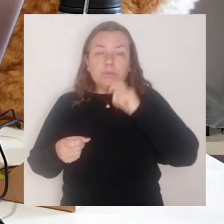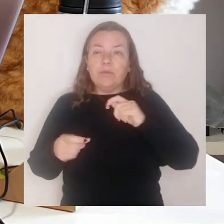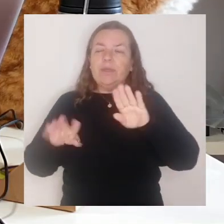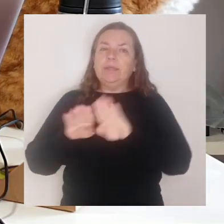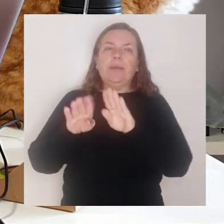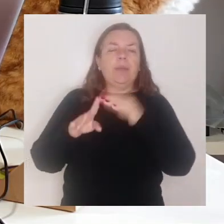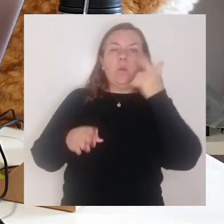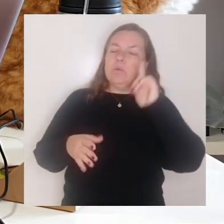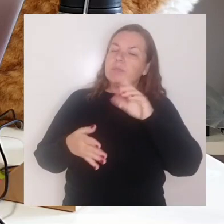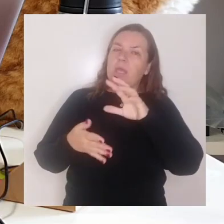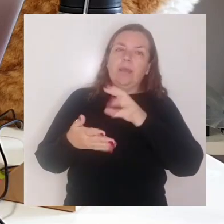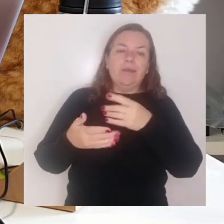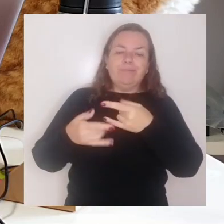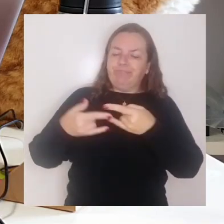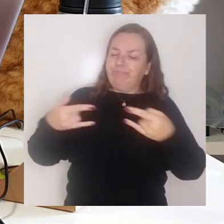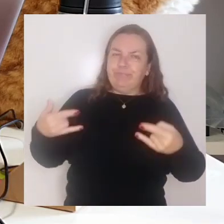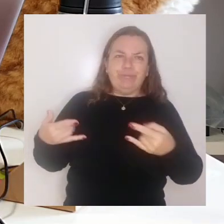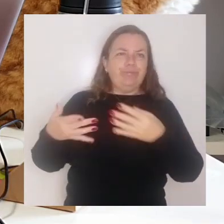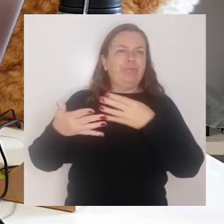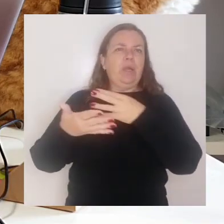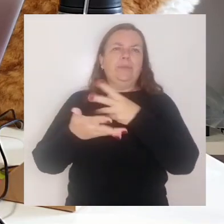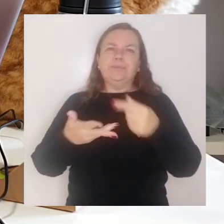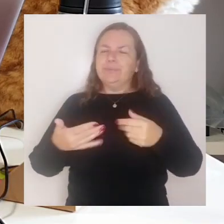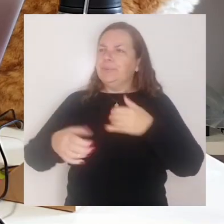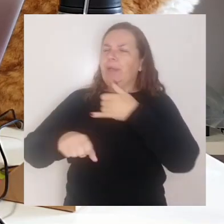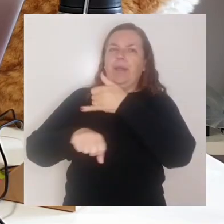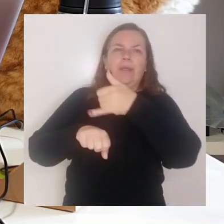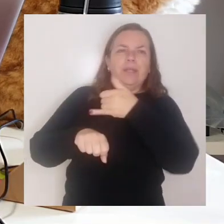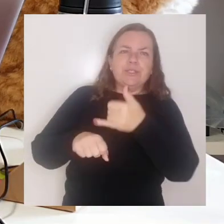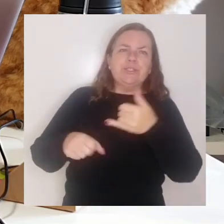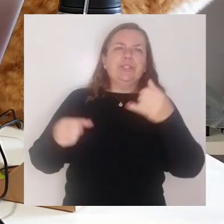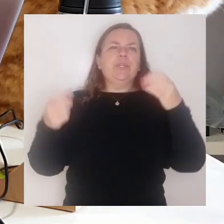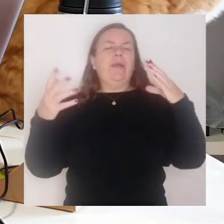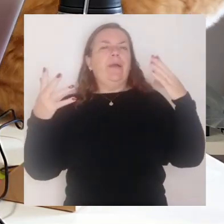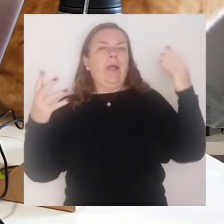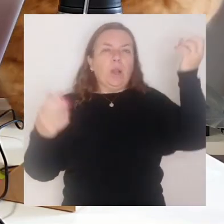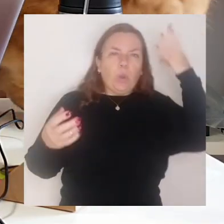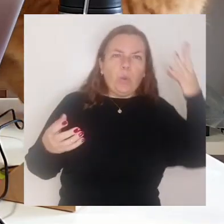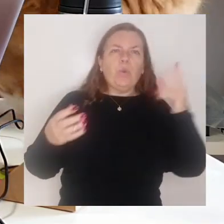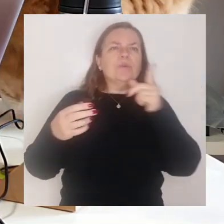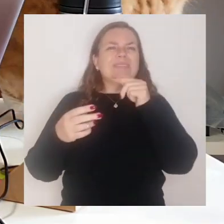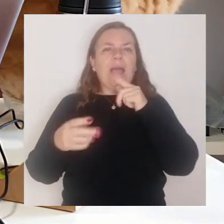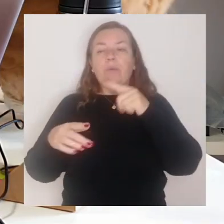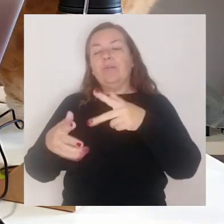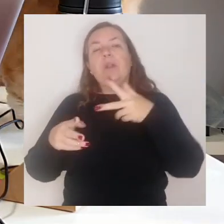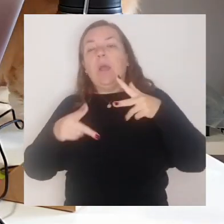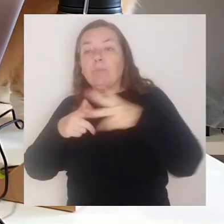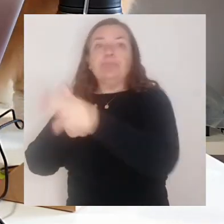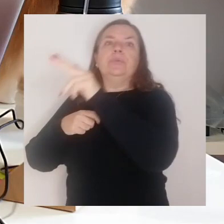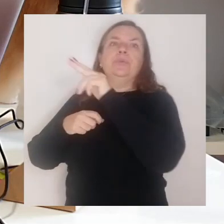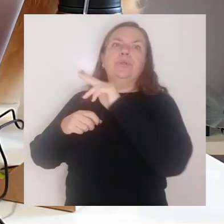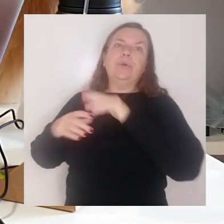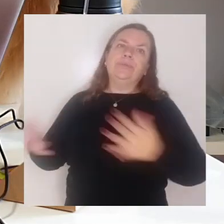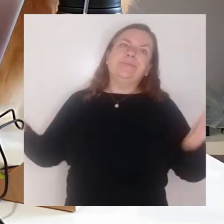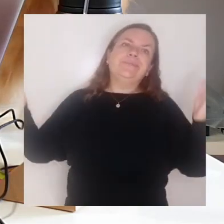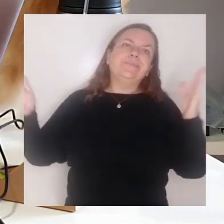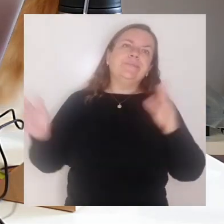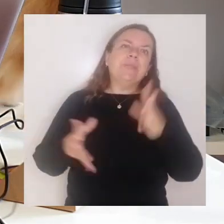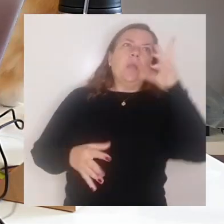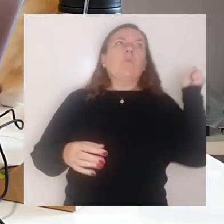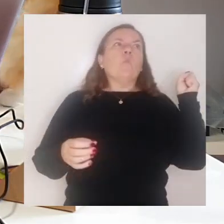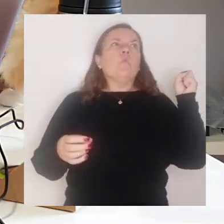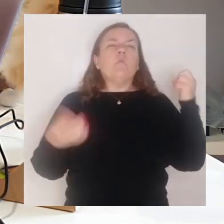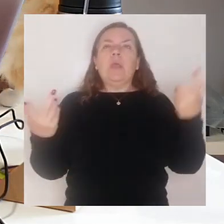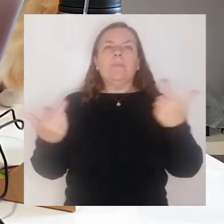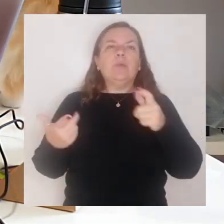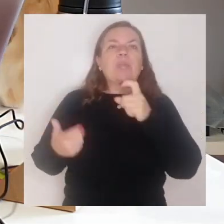em dia. Nessa semana, a empresa de energia foi lá e cortou a luz da sorveteria. E aí, no desespero, né? Imagine uma sorveteria sem